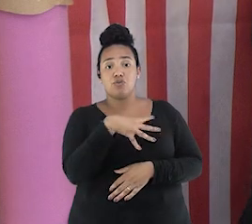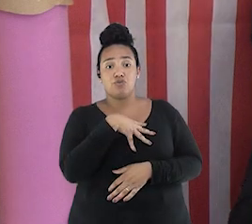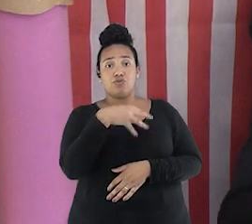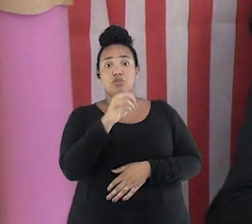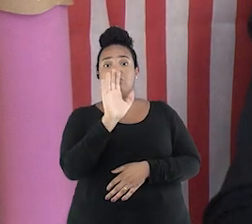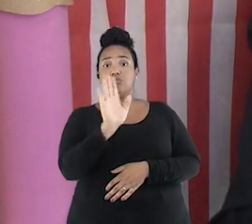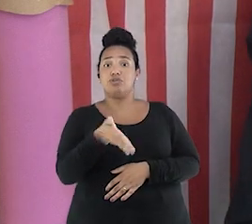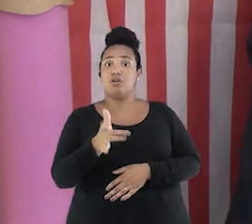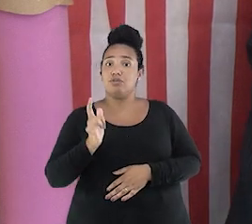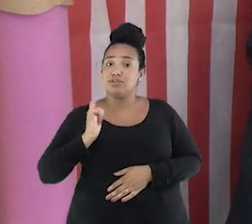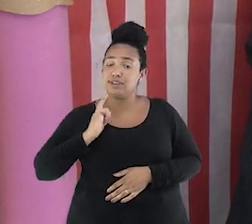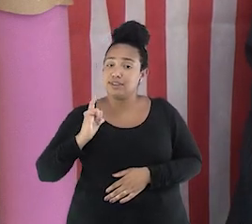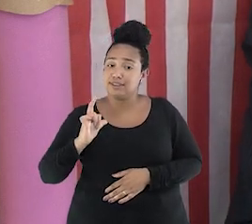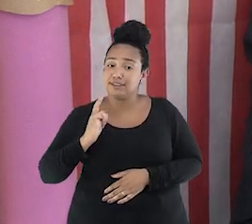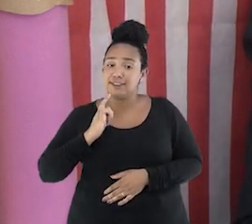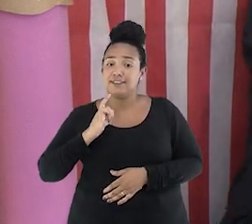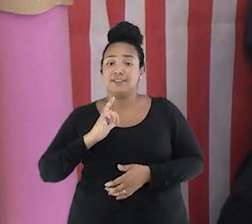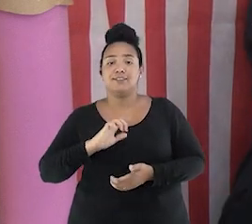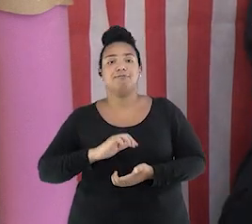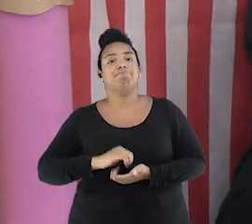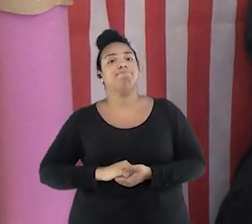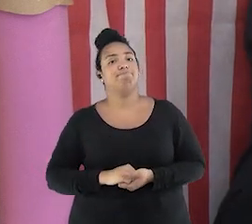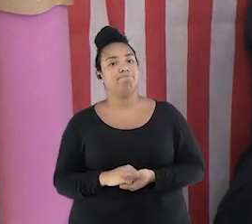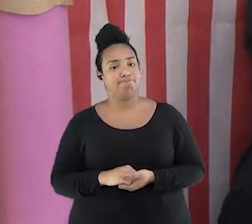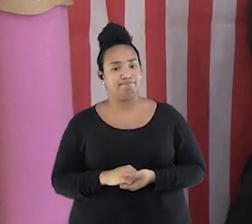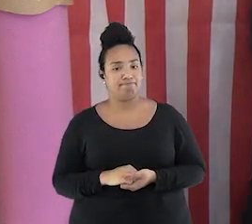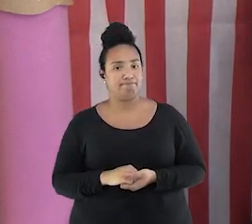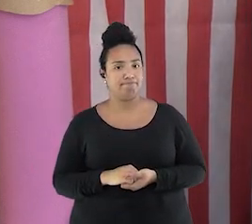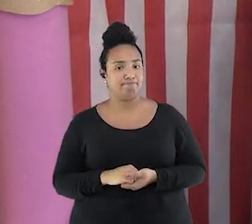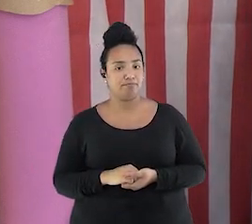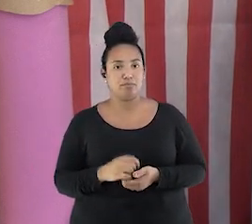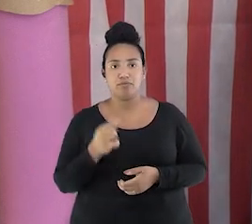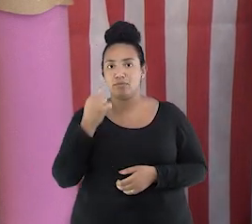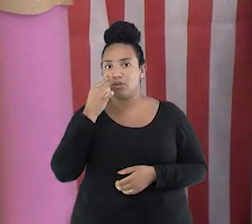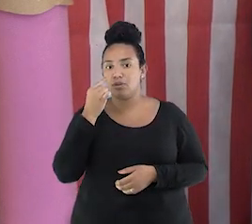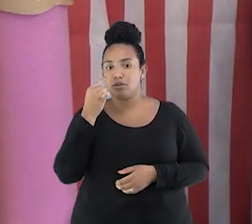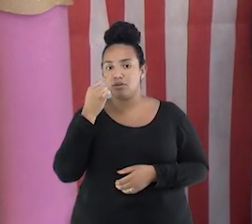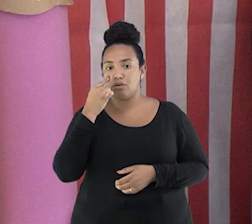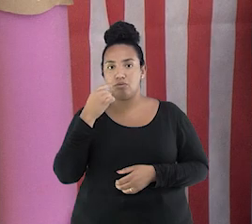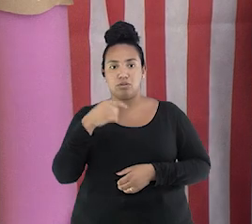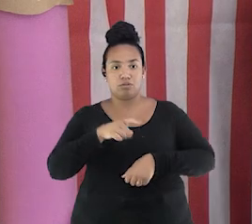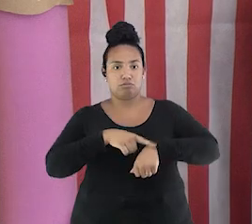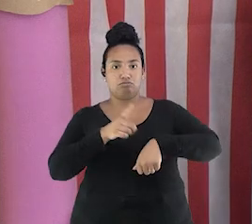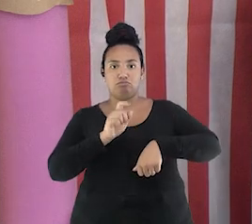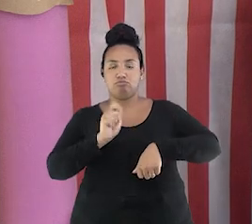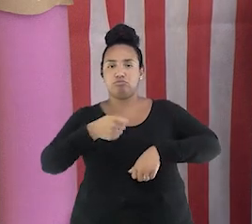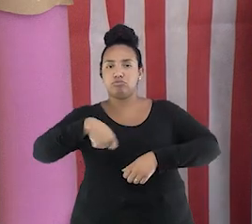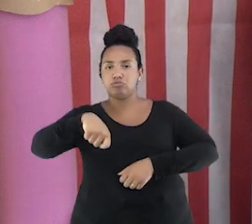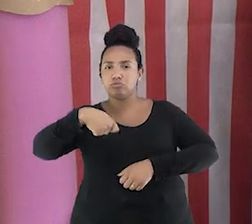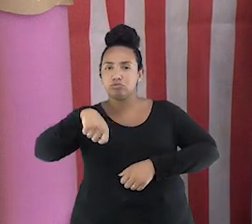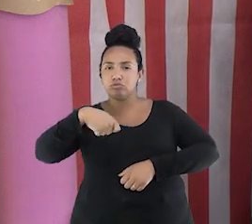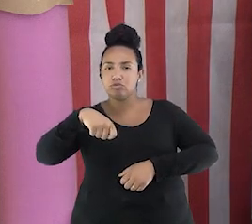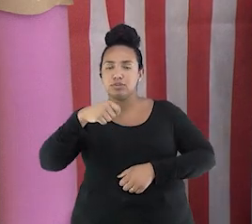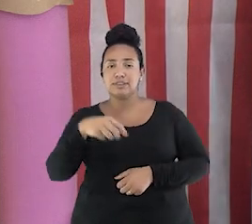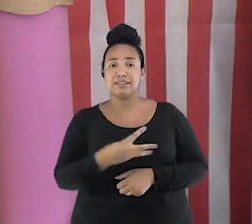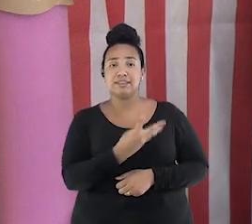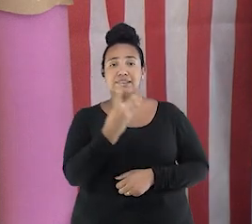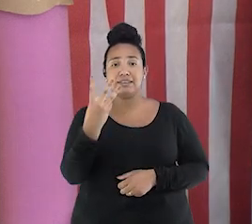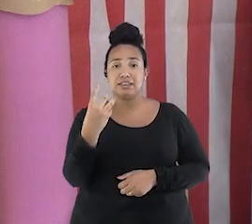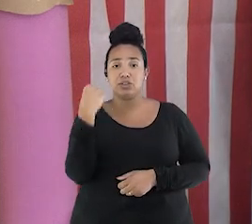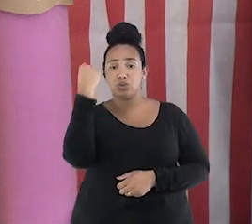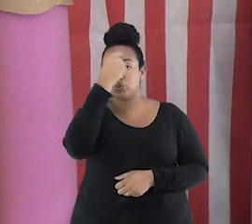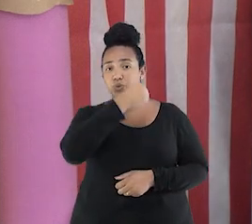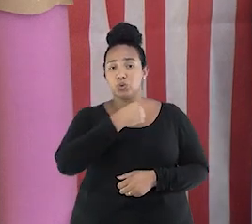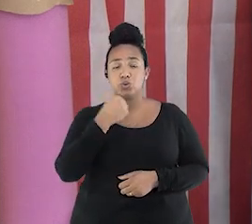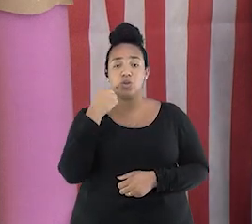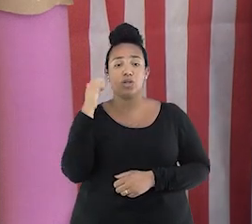filhinhos. Nesse instante, o relógio da sala bateu 3 horas da